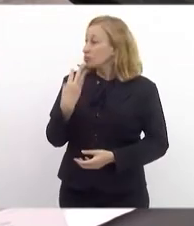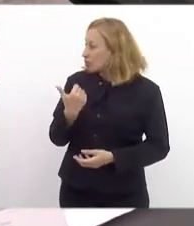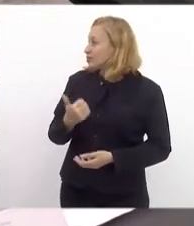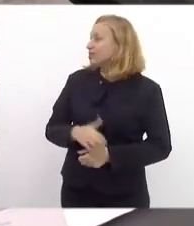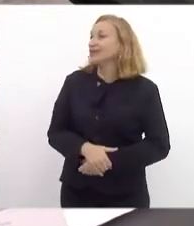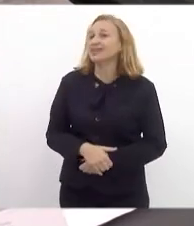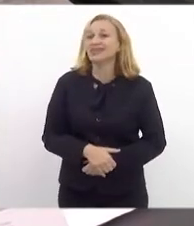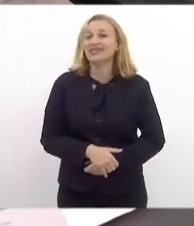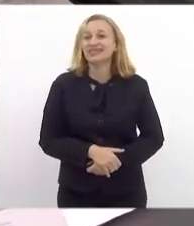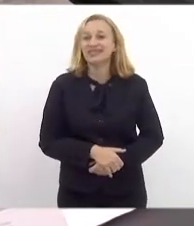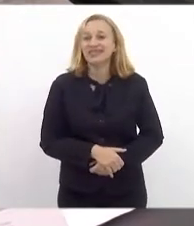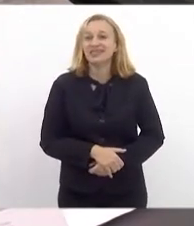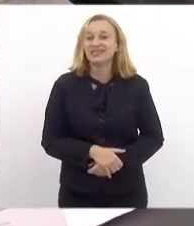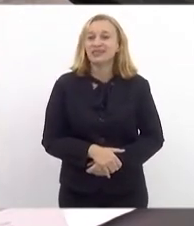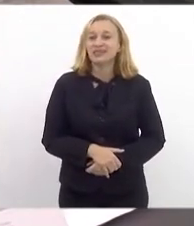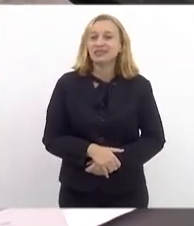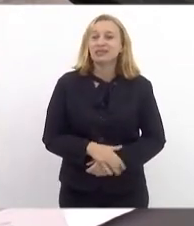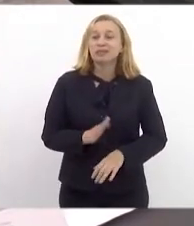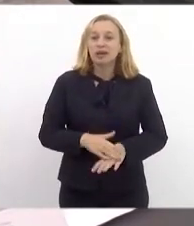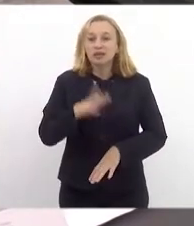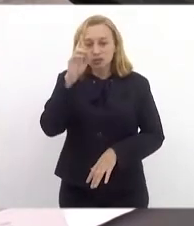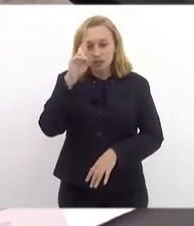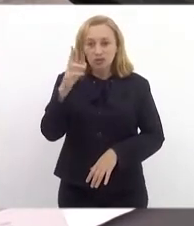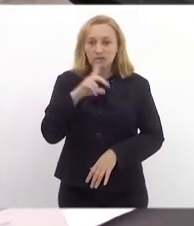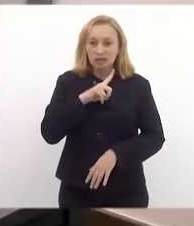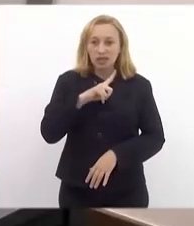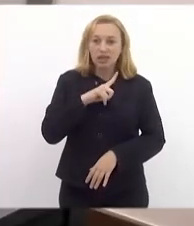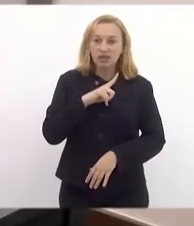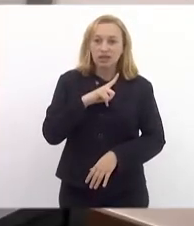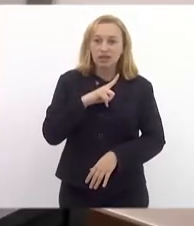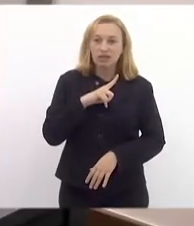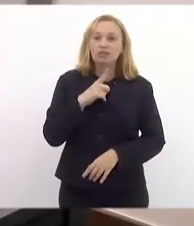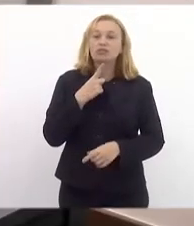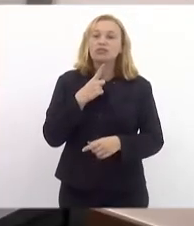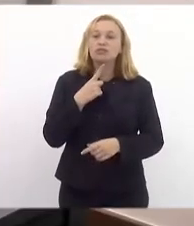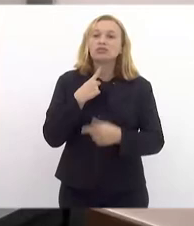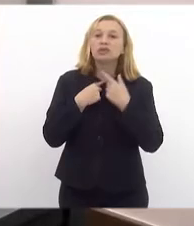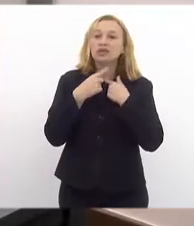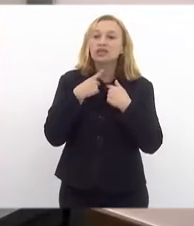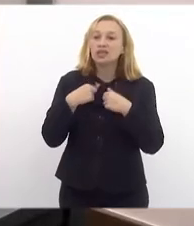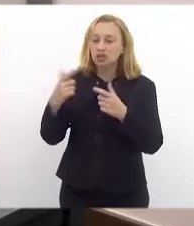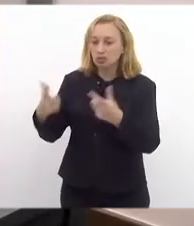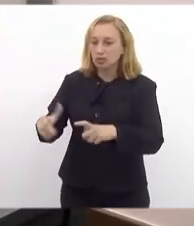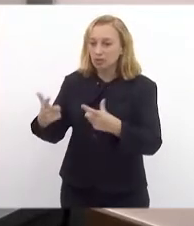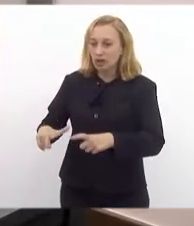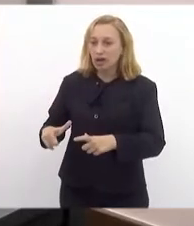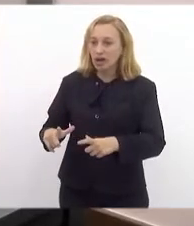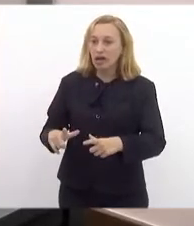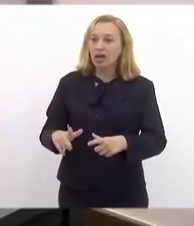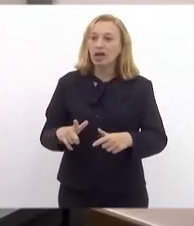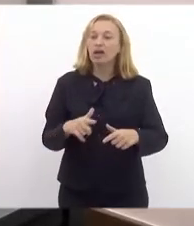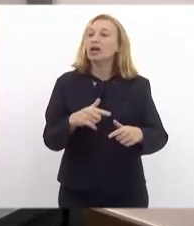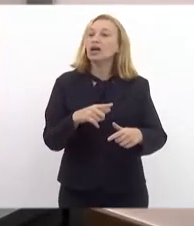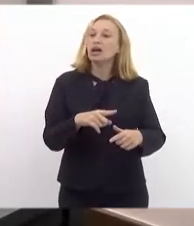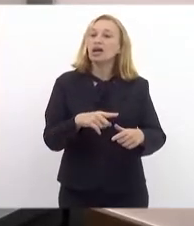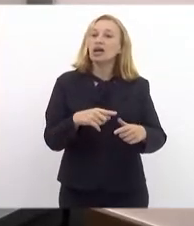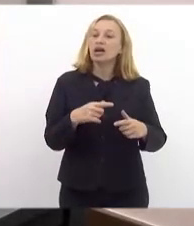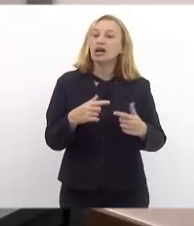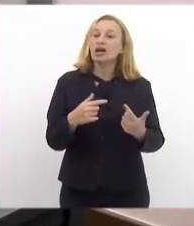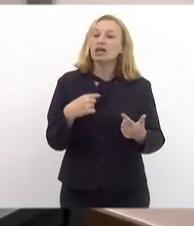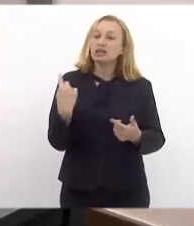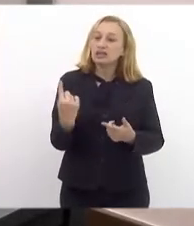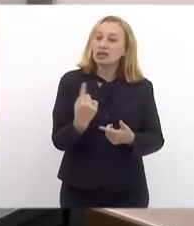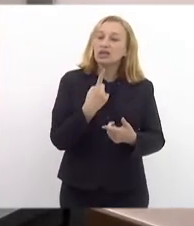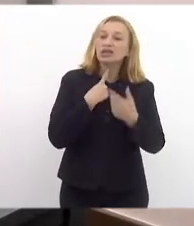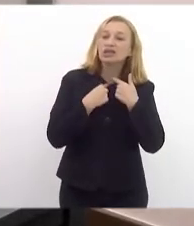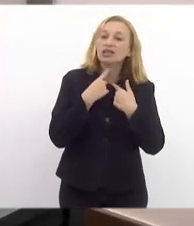então assim é mas o senhor tem lá o coração e e é dever de todos nós é dever de todos nós